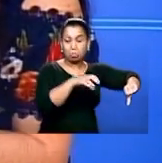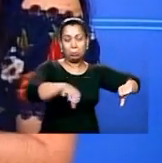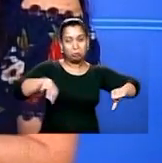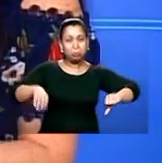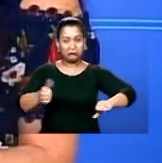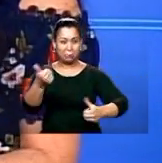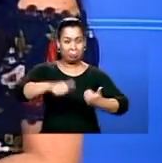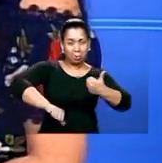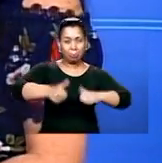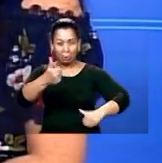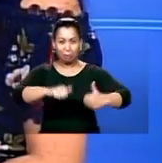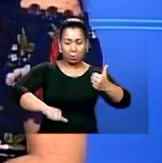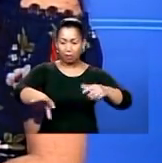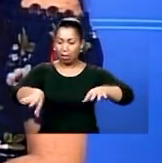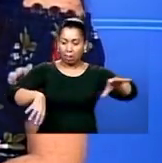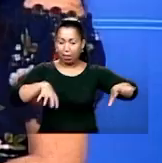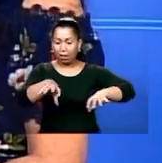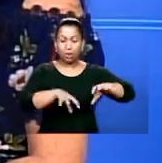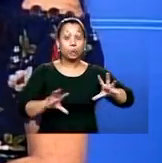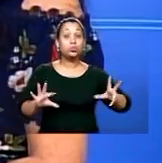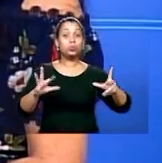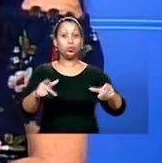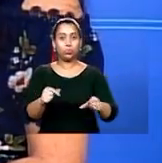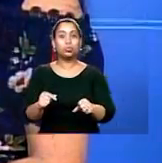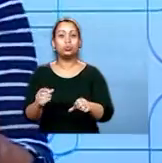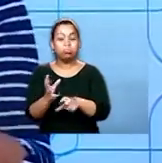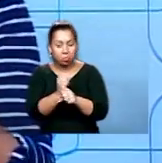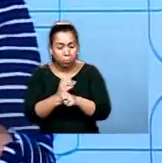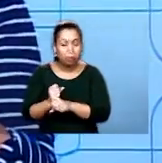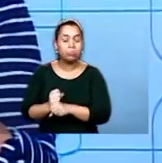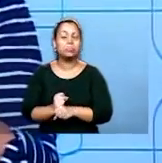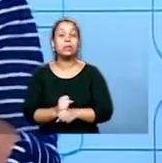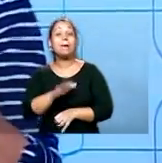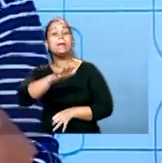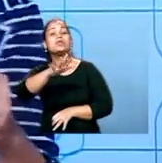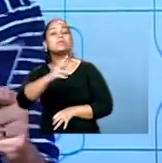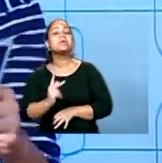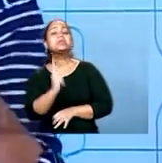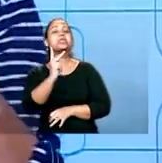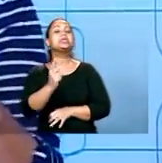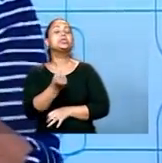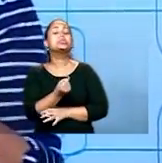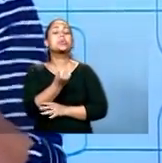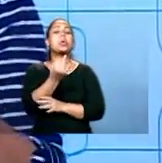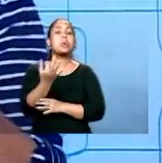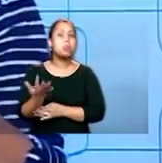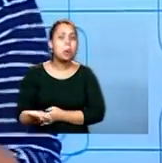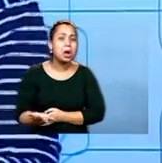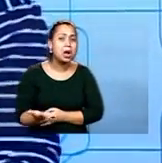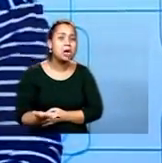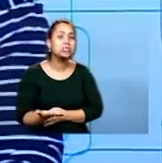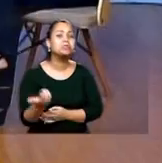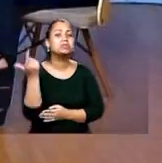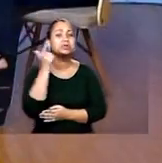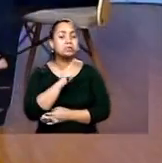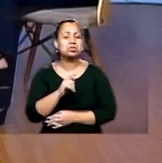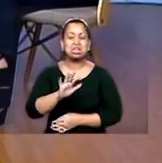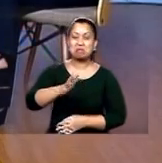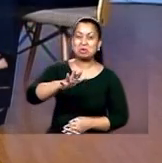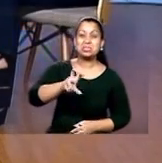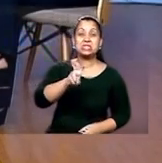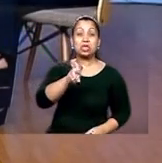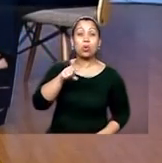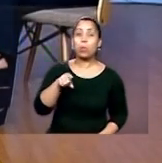é mensurado, tudo isso é controlado. Uma média de quantos quilos ou quantidade vocês recebem diário? Bruto em torno